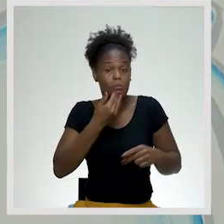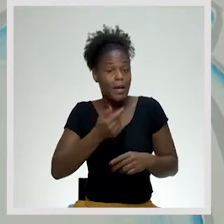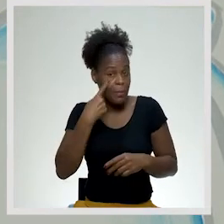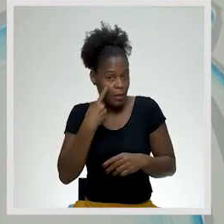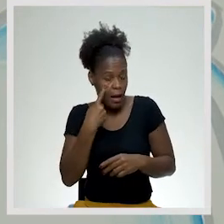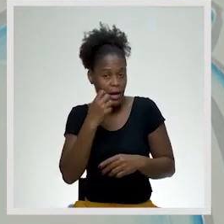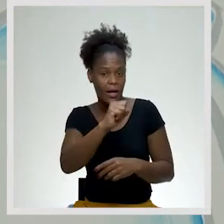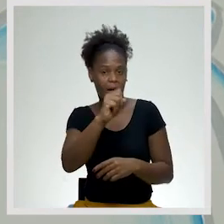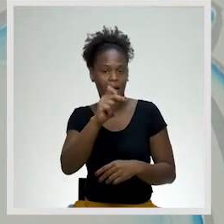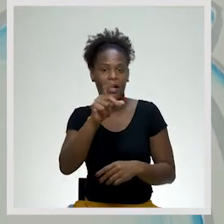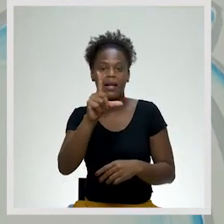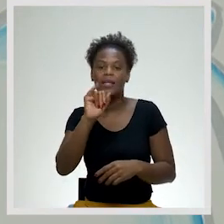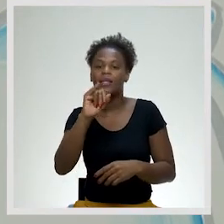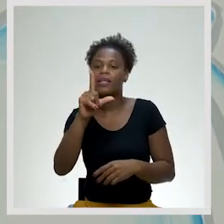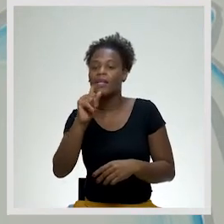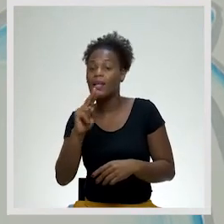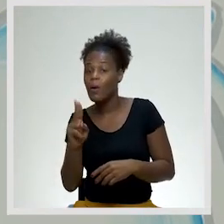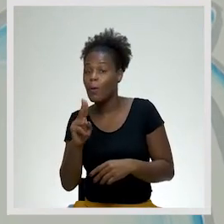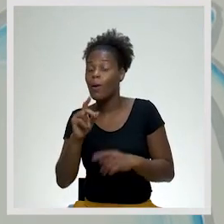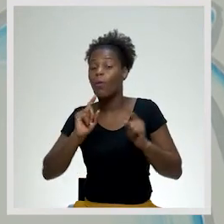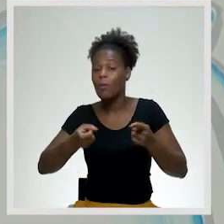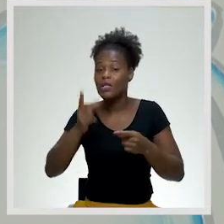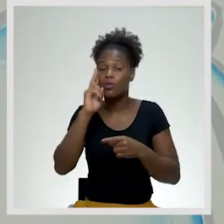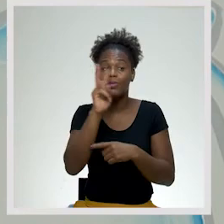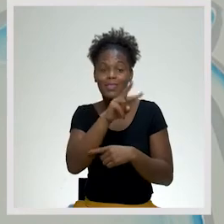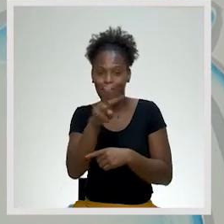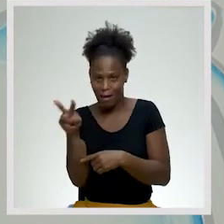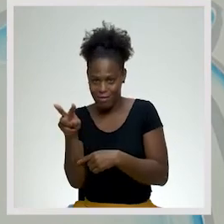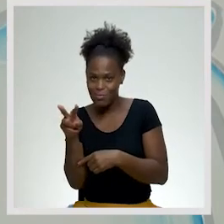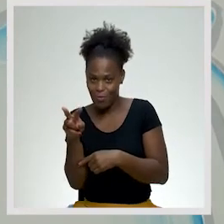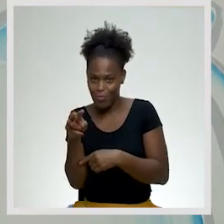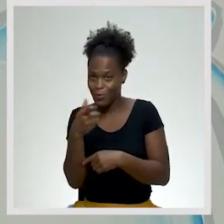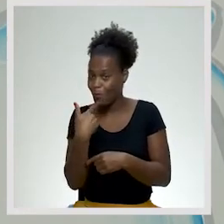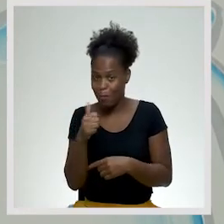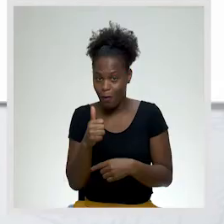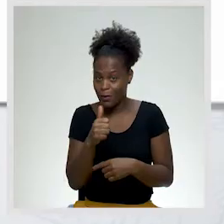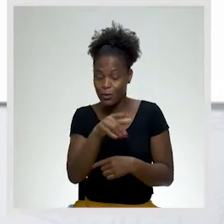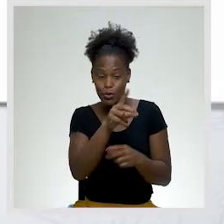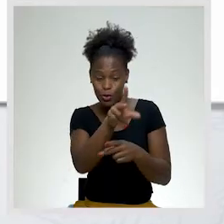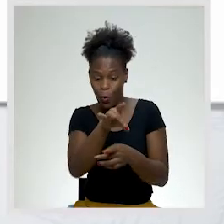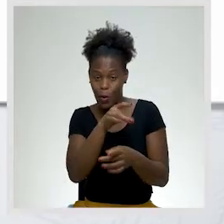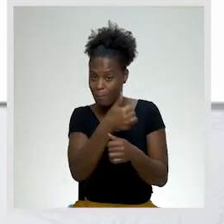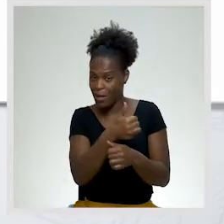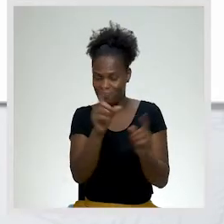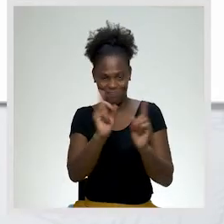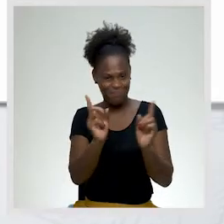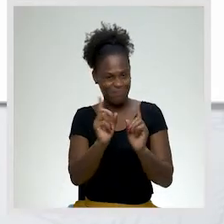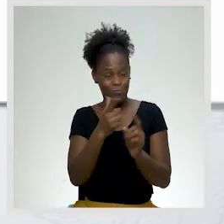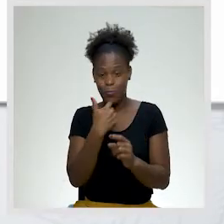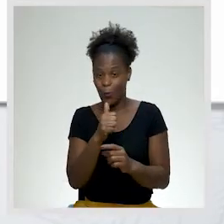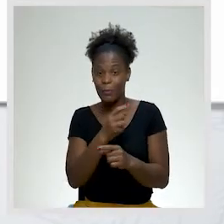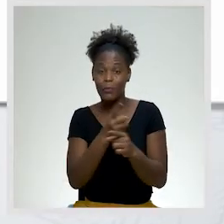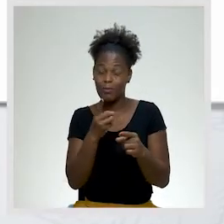Galileu começa pela observação. Então, nós não podemos selecionar essa afirmação como